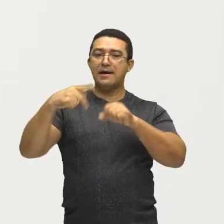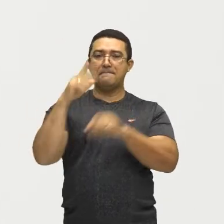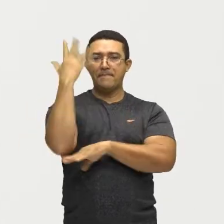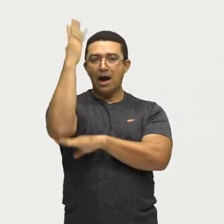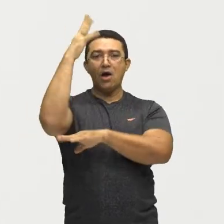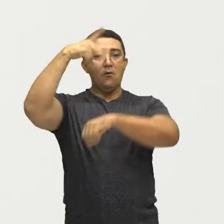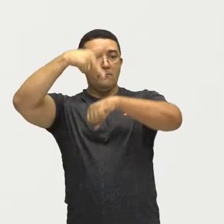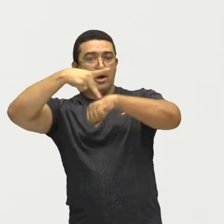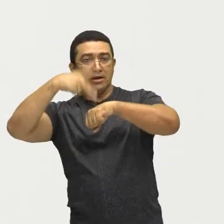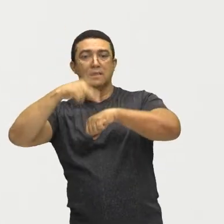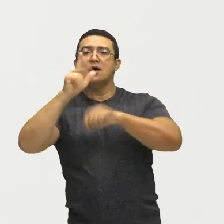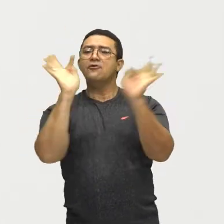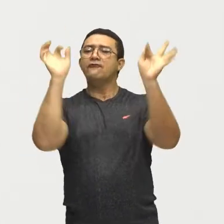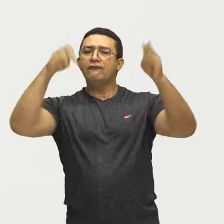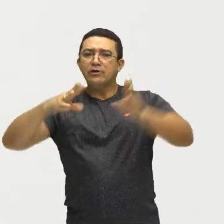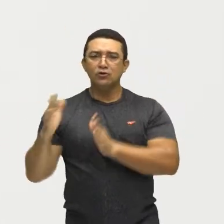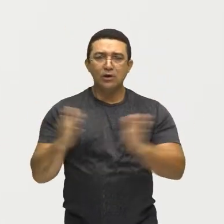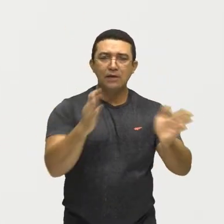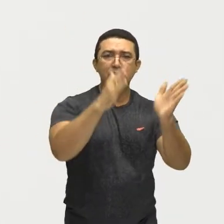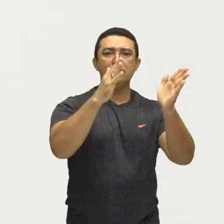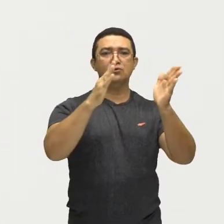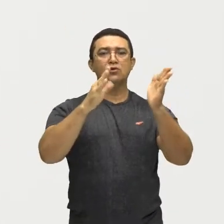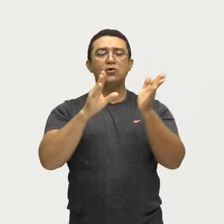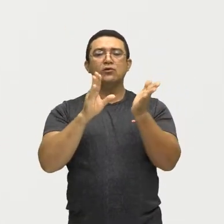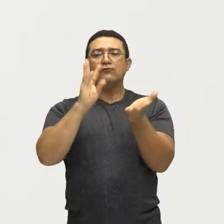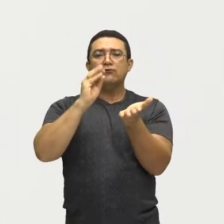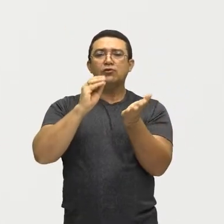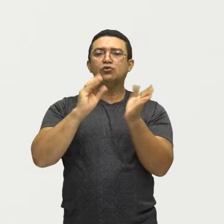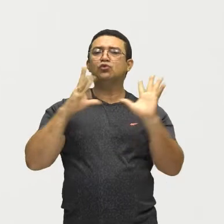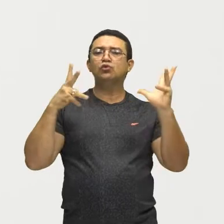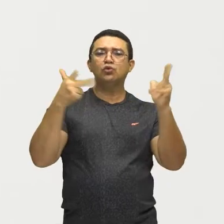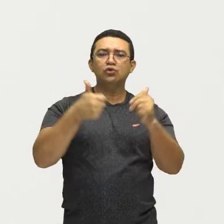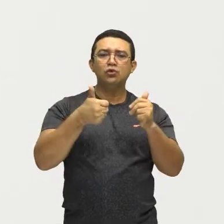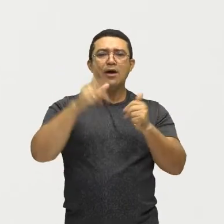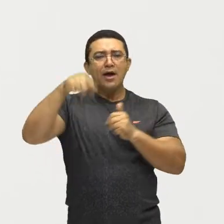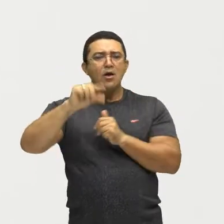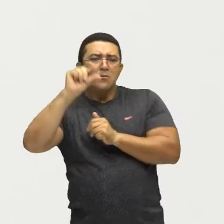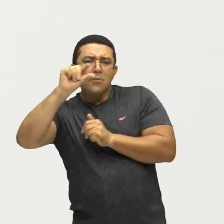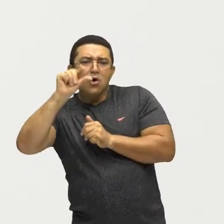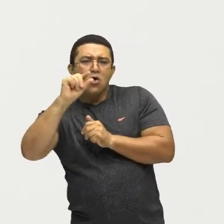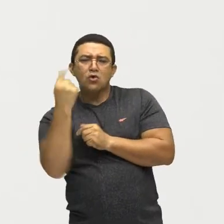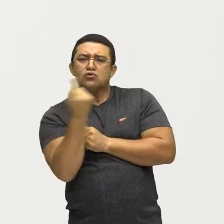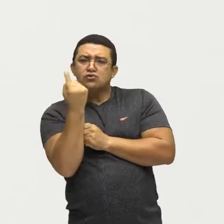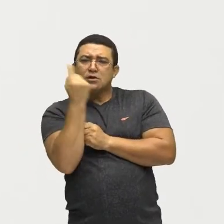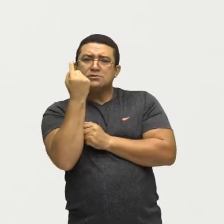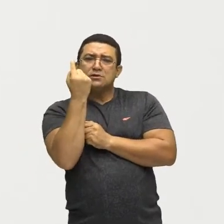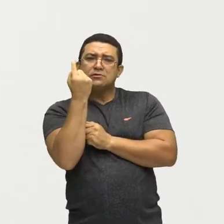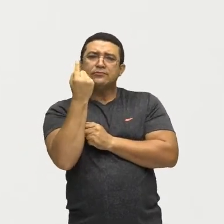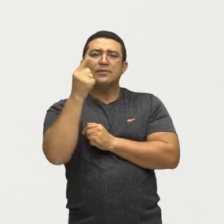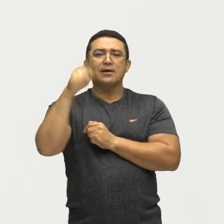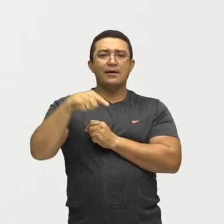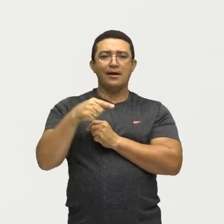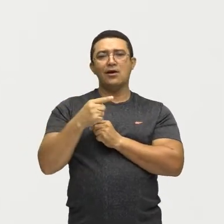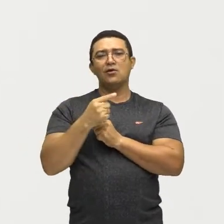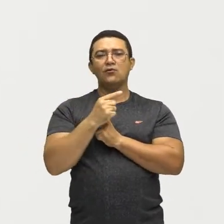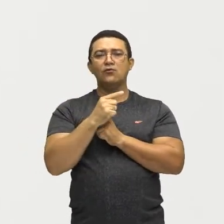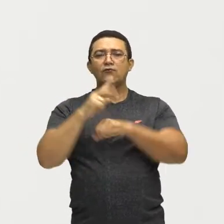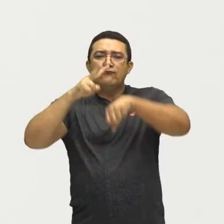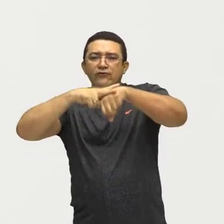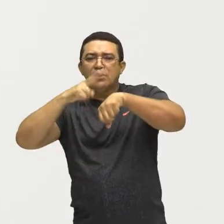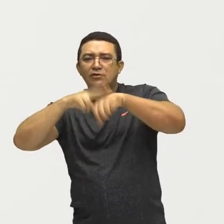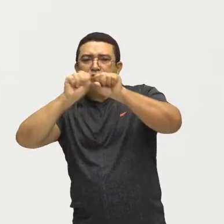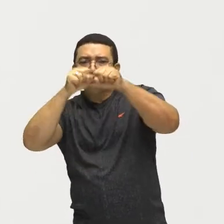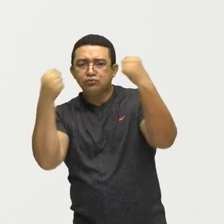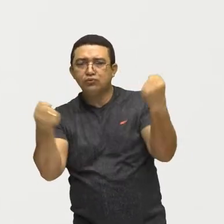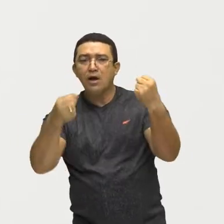do caminho e o resto do topo é um pouco sozinho. É um caco de vidro, é a